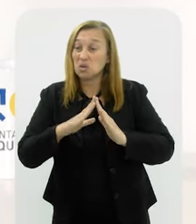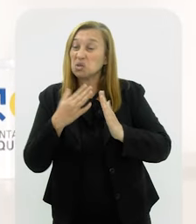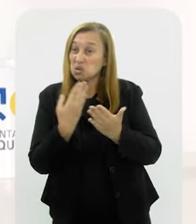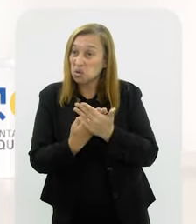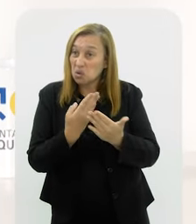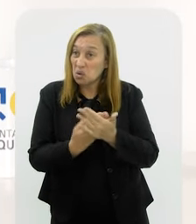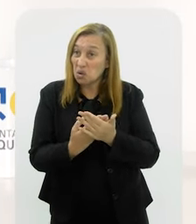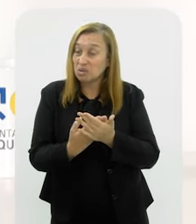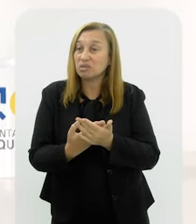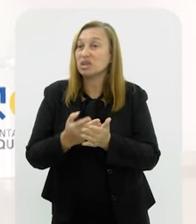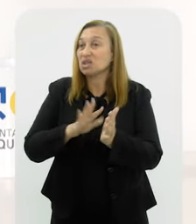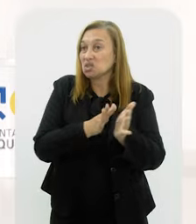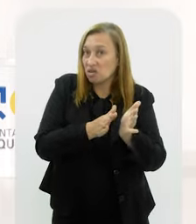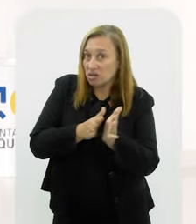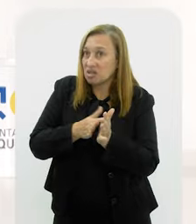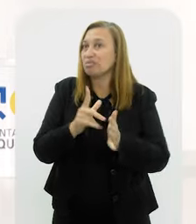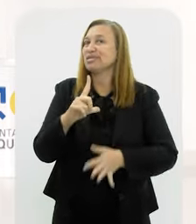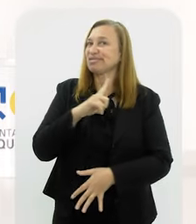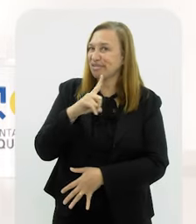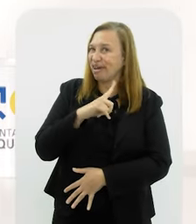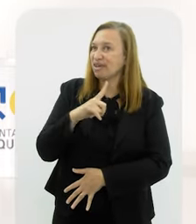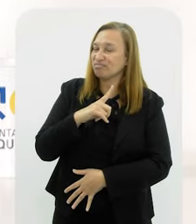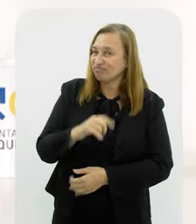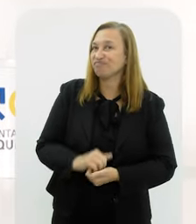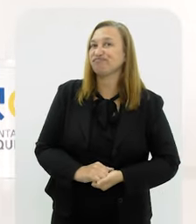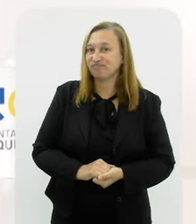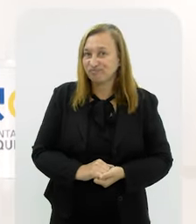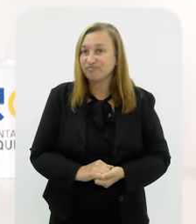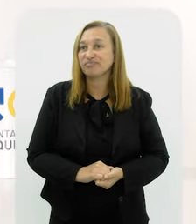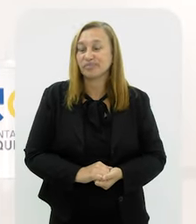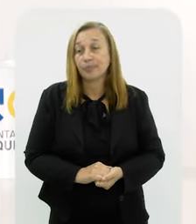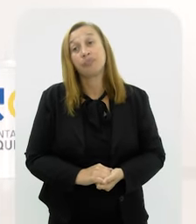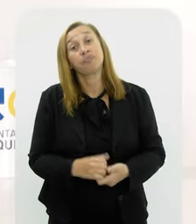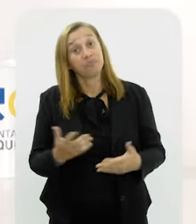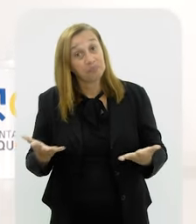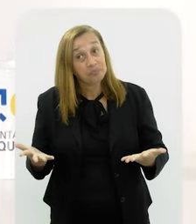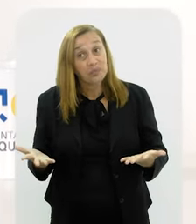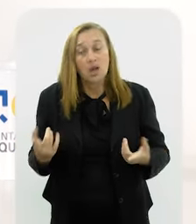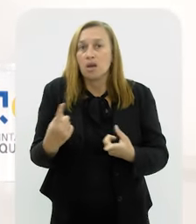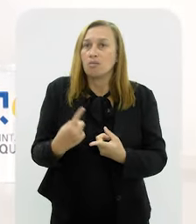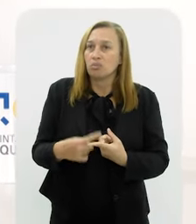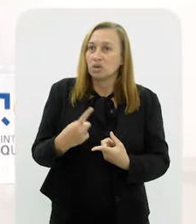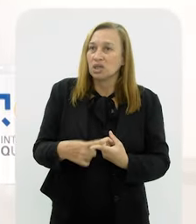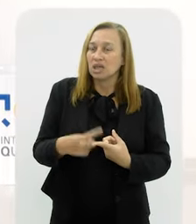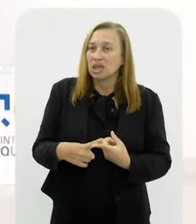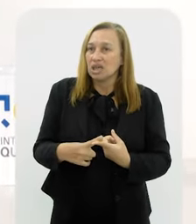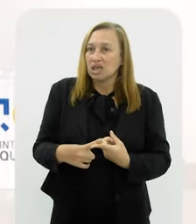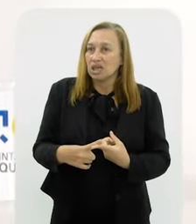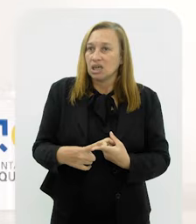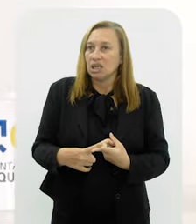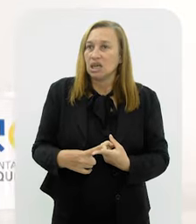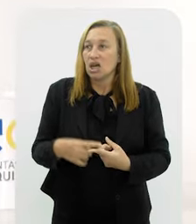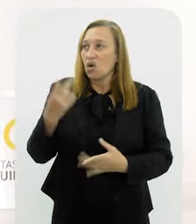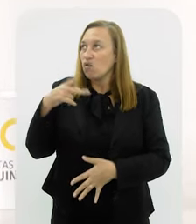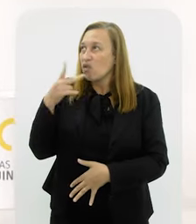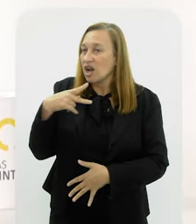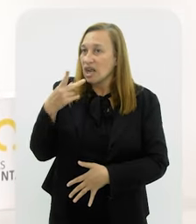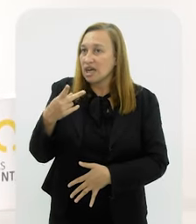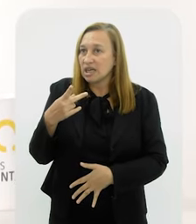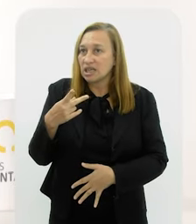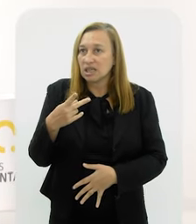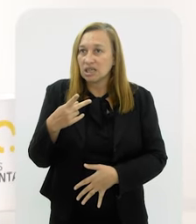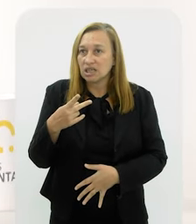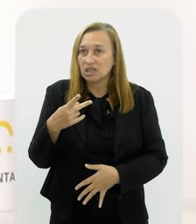samba existe muito. Tem que administrar os egos. Você tem que administrar os egos. Né? Porque essa coisa, por exemplo, que eu